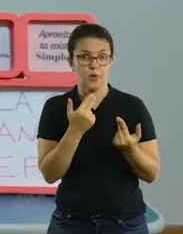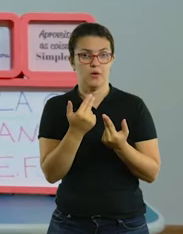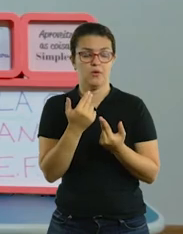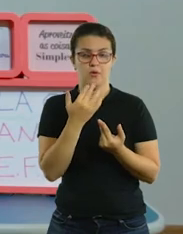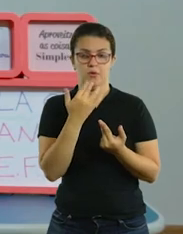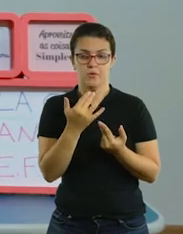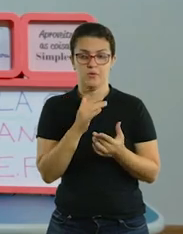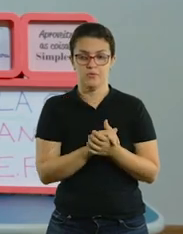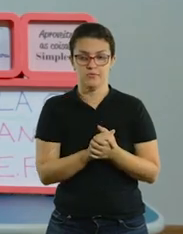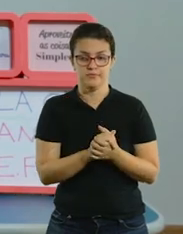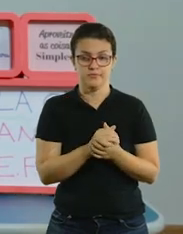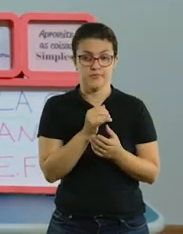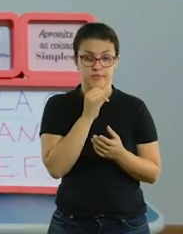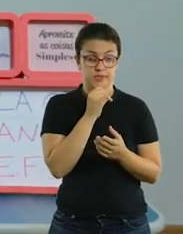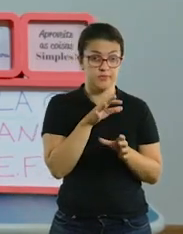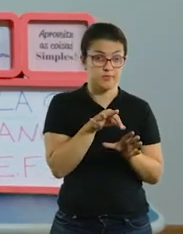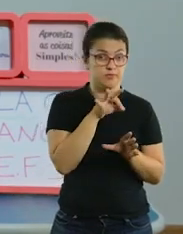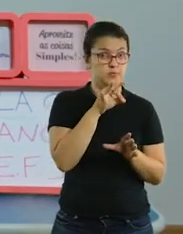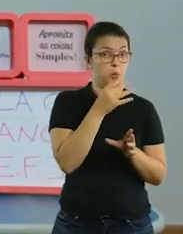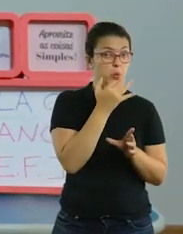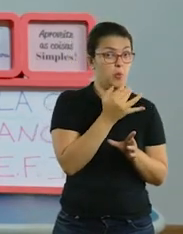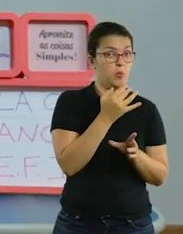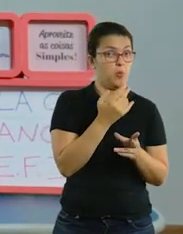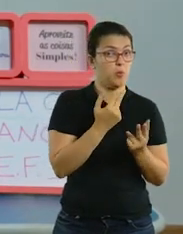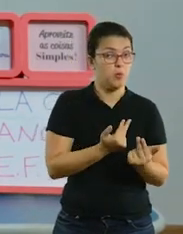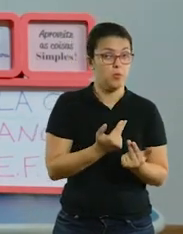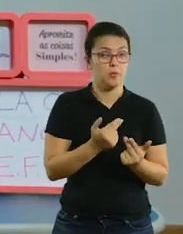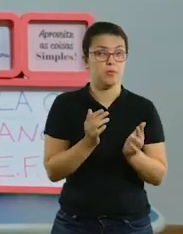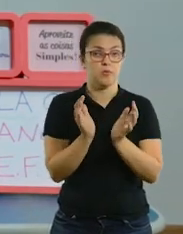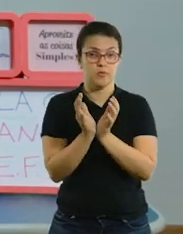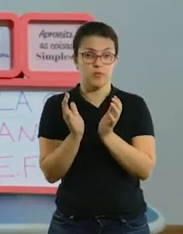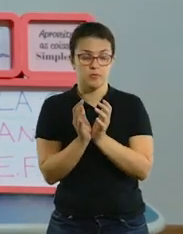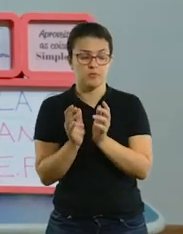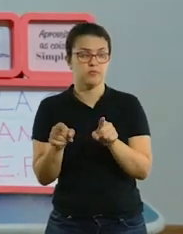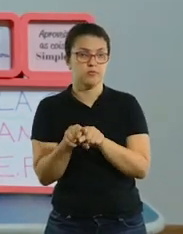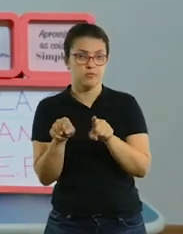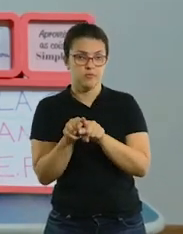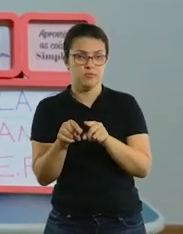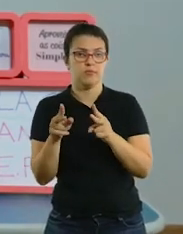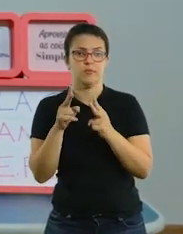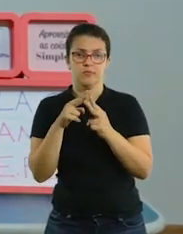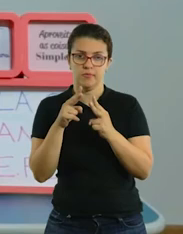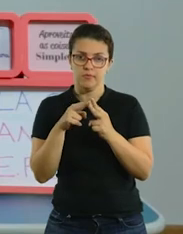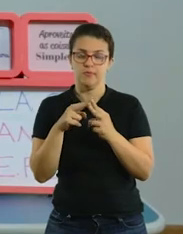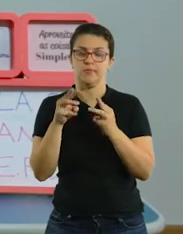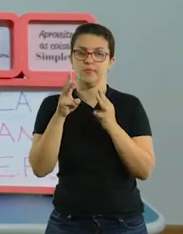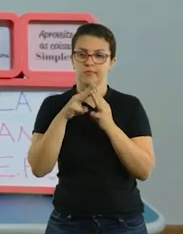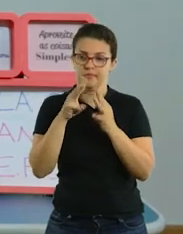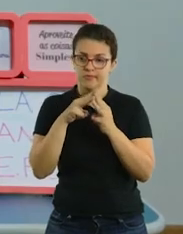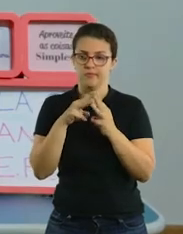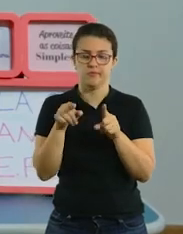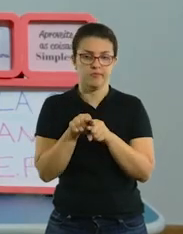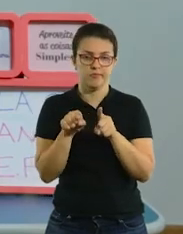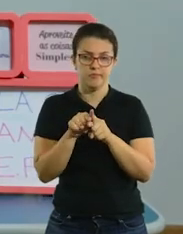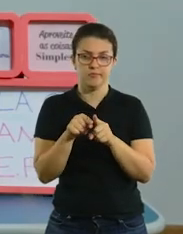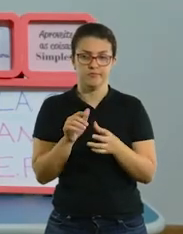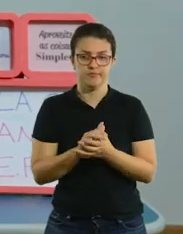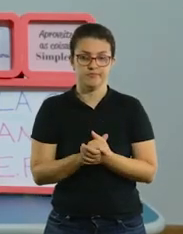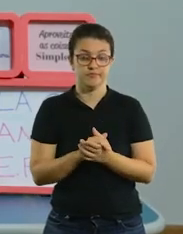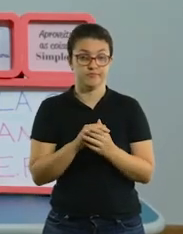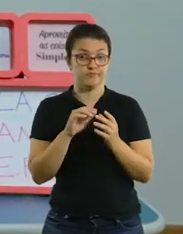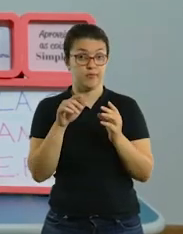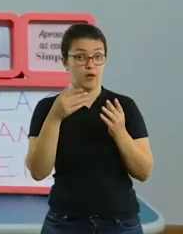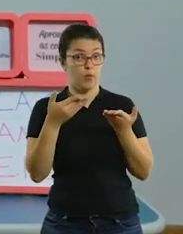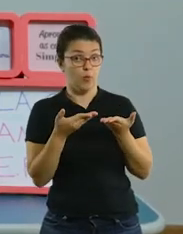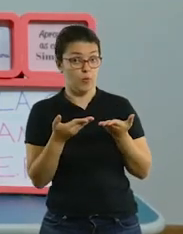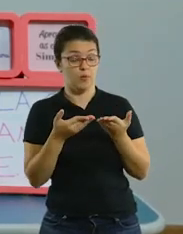os números sorteados precisam estar na mesma cor, assim como os das centenas, das dezenas e das unidades. Essas daqui são